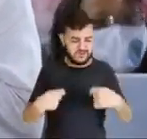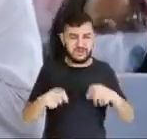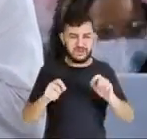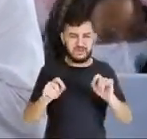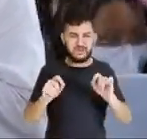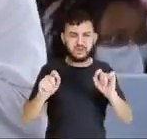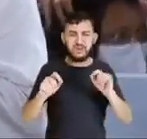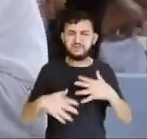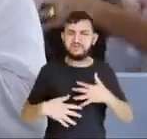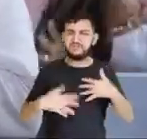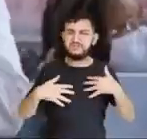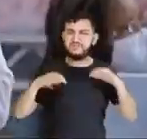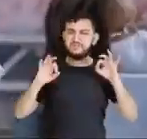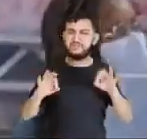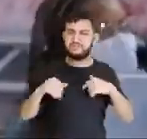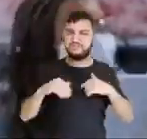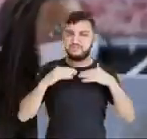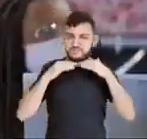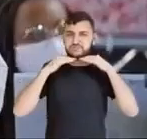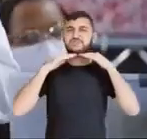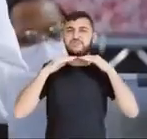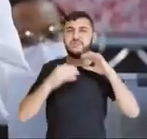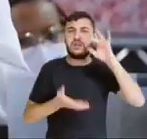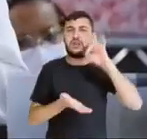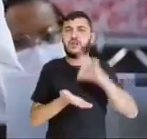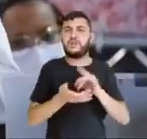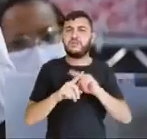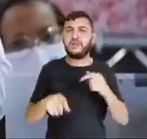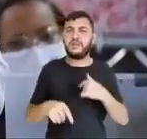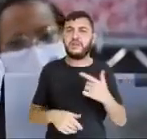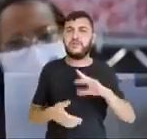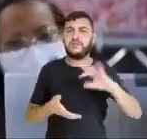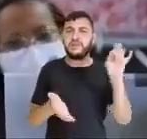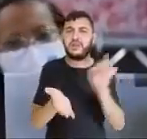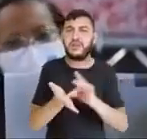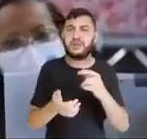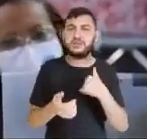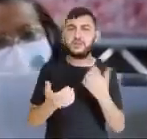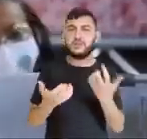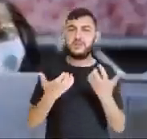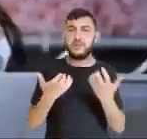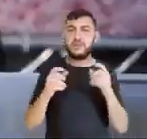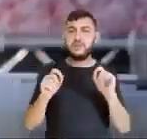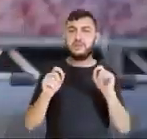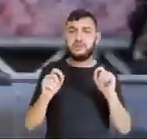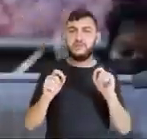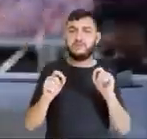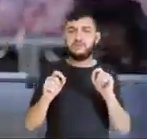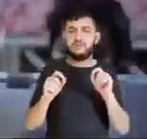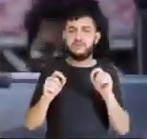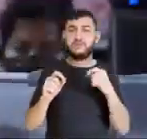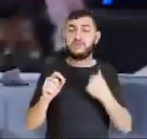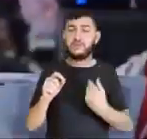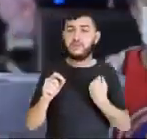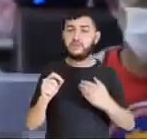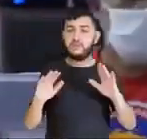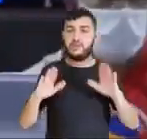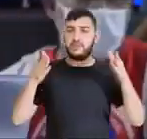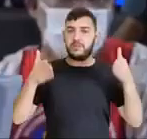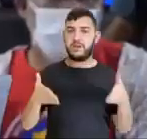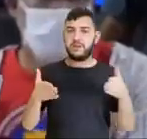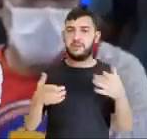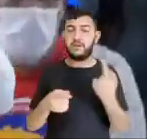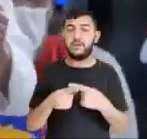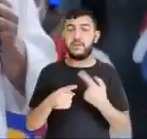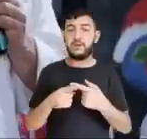erguida. Eu, sinceramente, queria esse café com vocês, porque eu digo sempre, ô Marta, que talvez